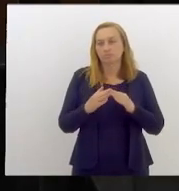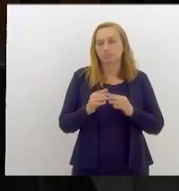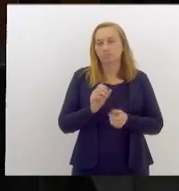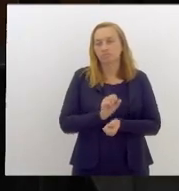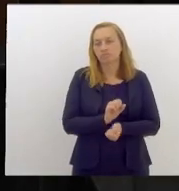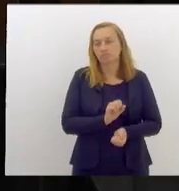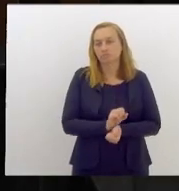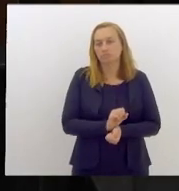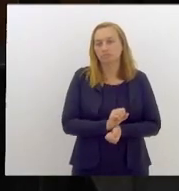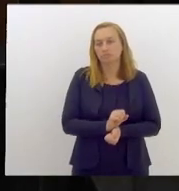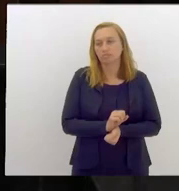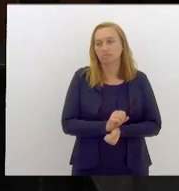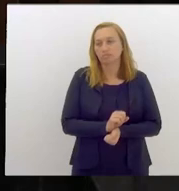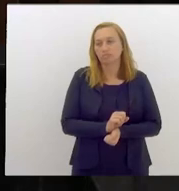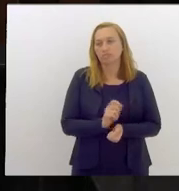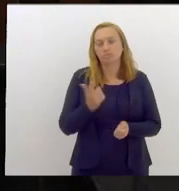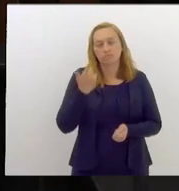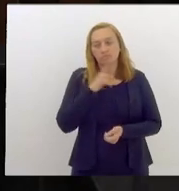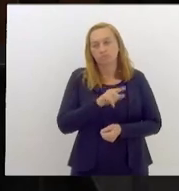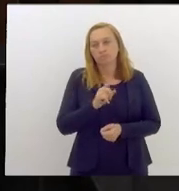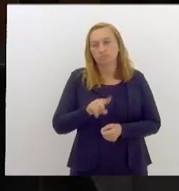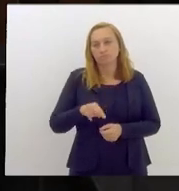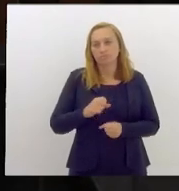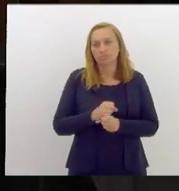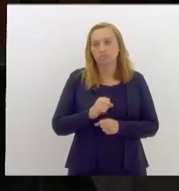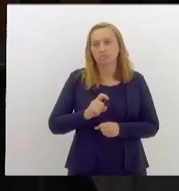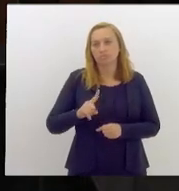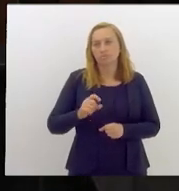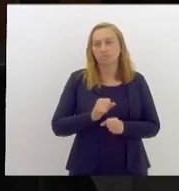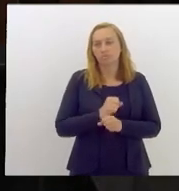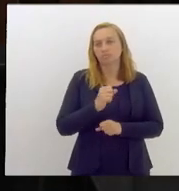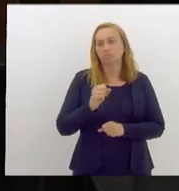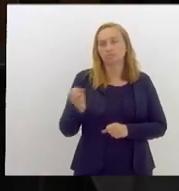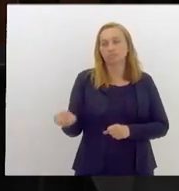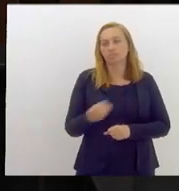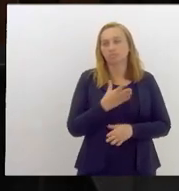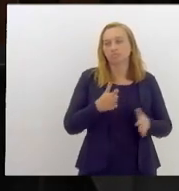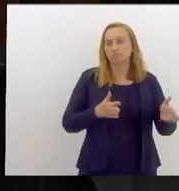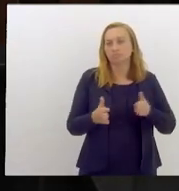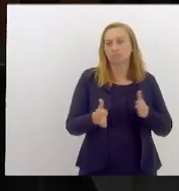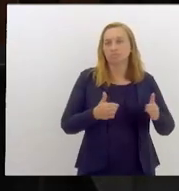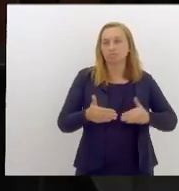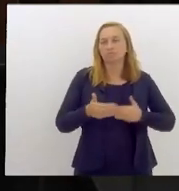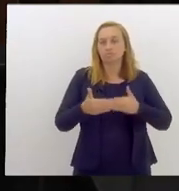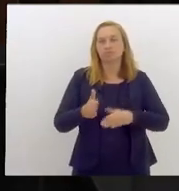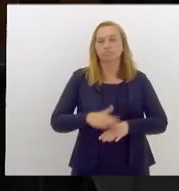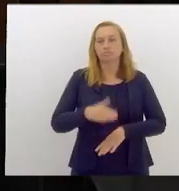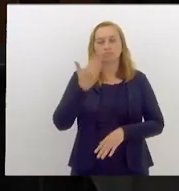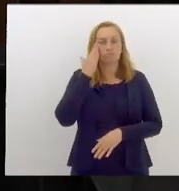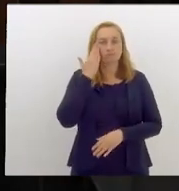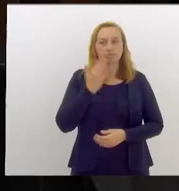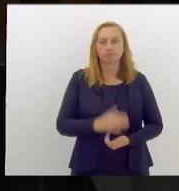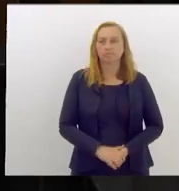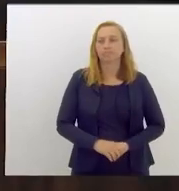espera que consigamos no próximo período avançar para mais entendimento